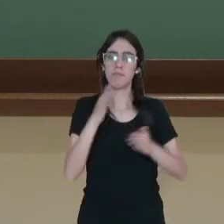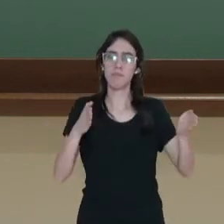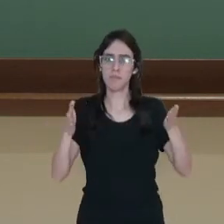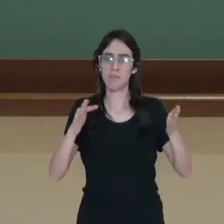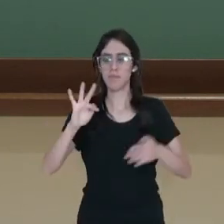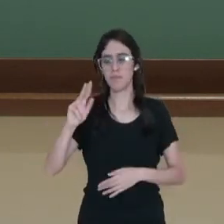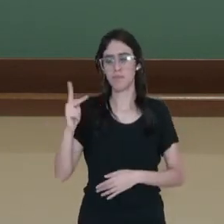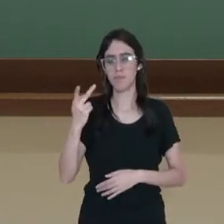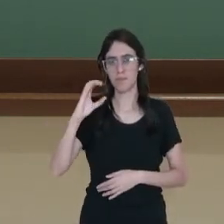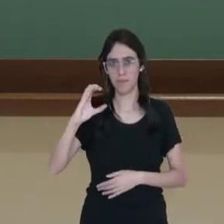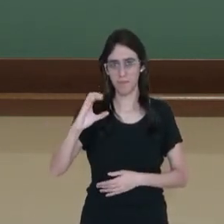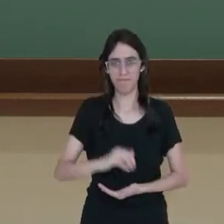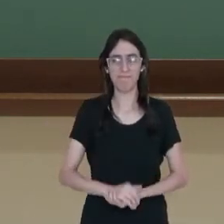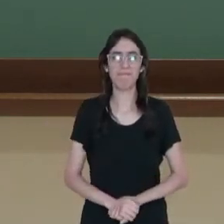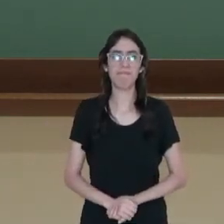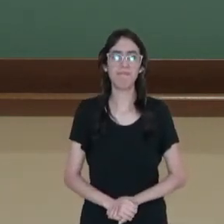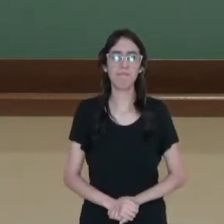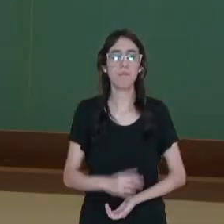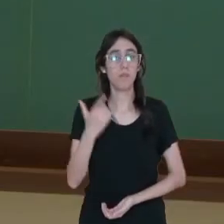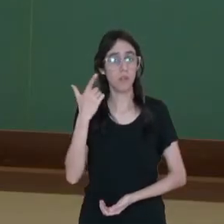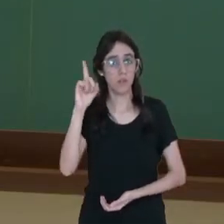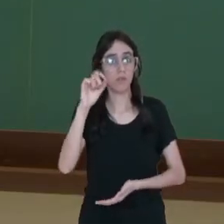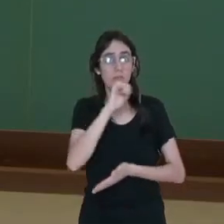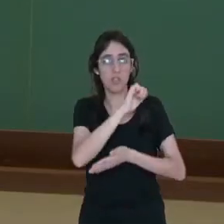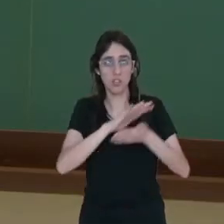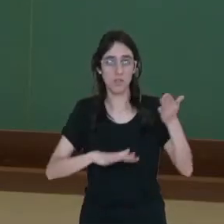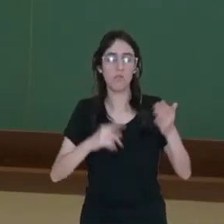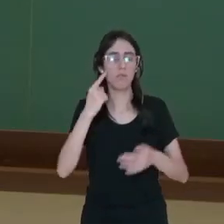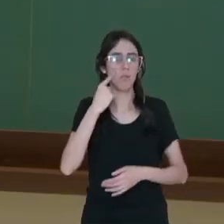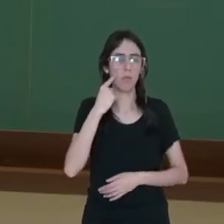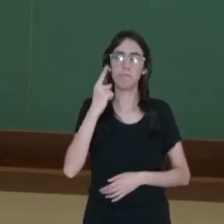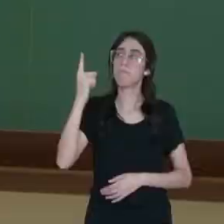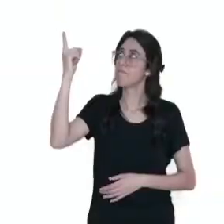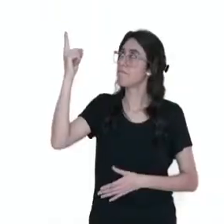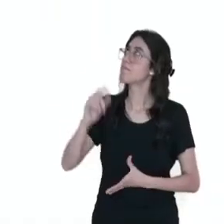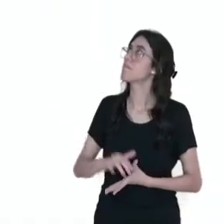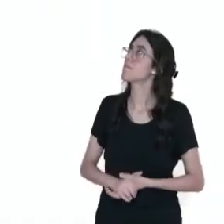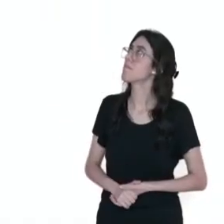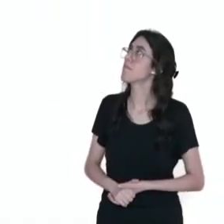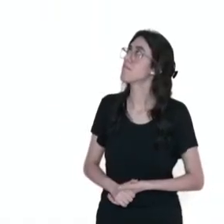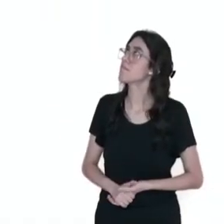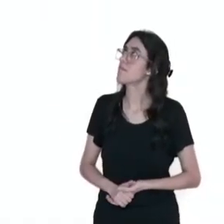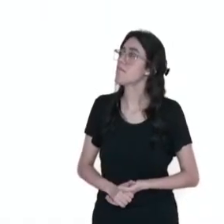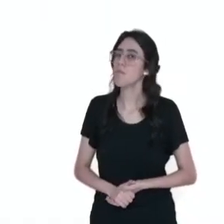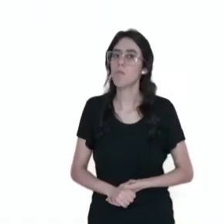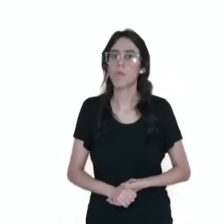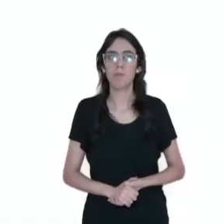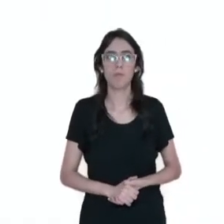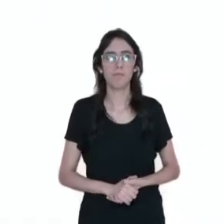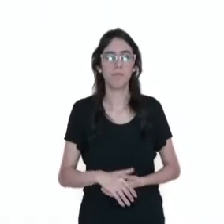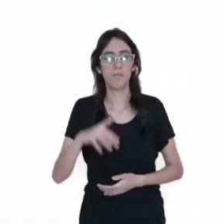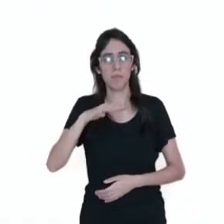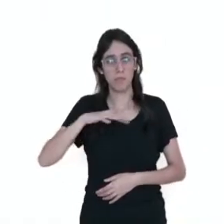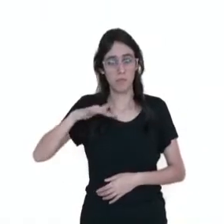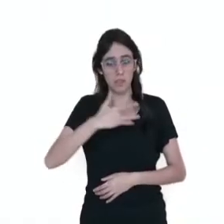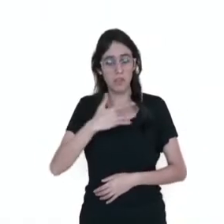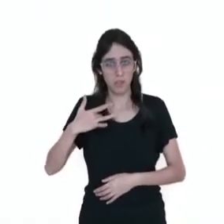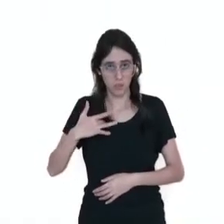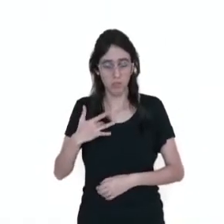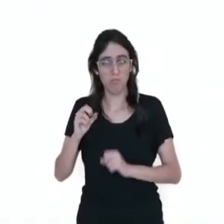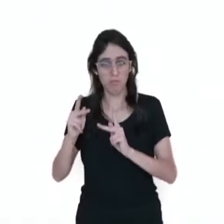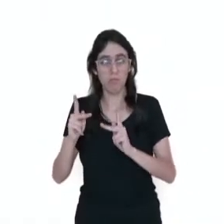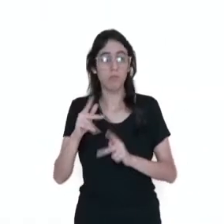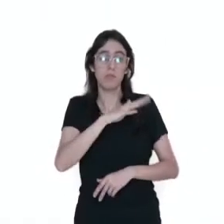Henrique Cardoso. Exercício, leia comigo esse trecho. Assim como na saúde, na educação